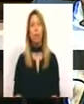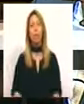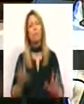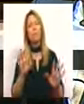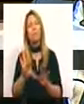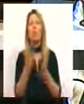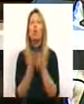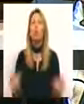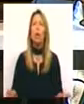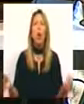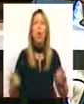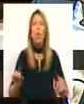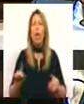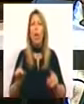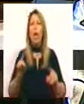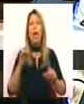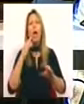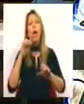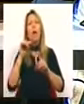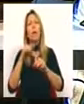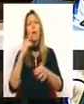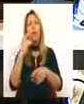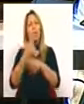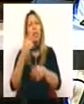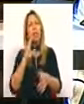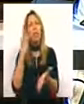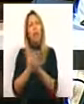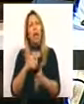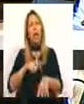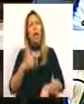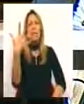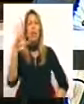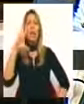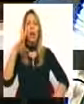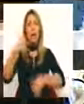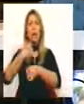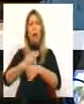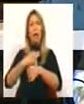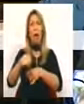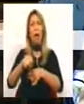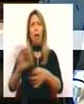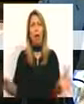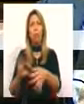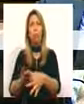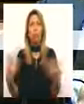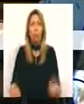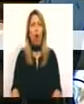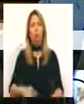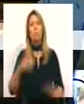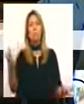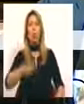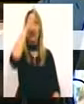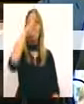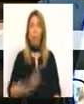porque os EIPs trabalham até às 5 da tarde e não trabalham ao fim de semana. O Governo apostou em reforçar o ataque ampliado. O Governo